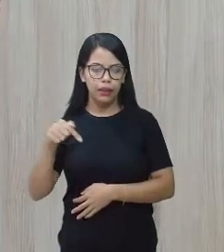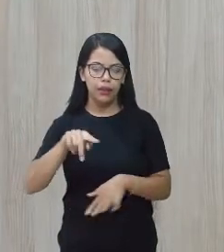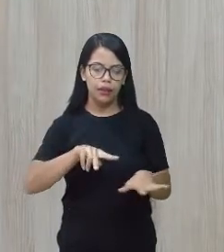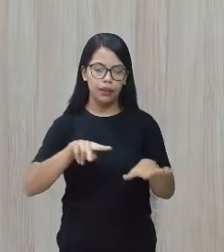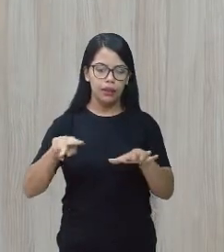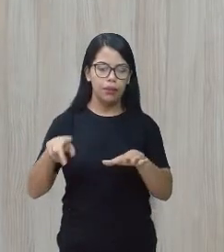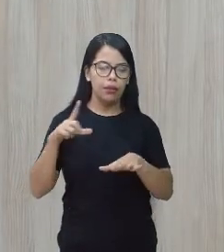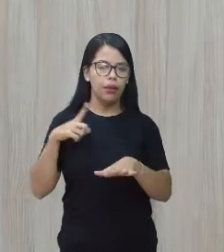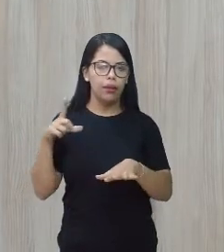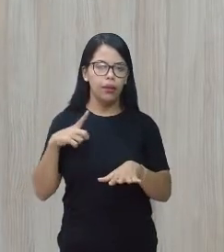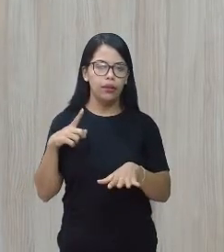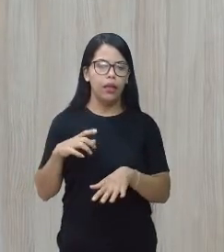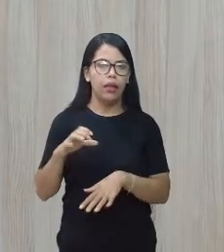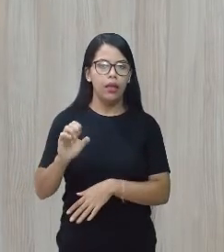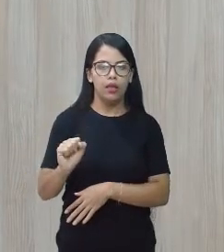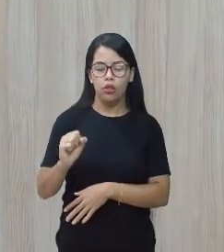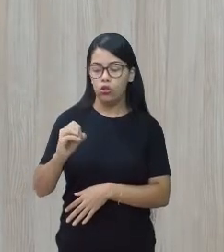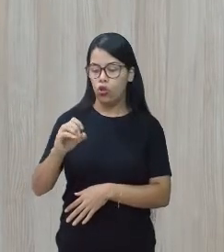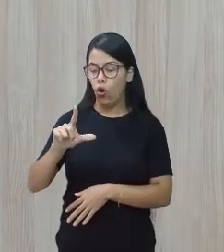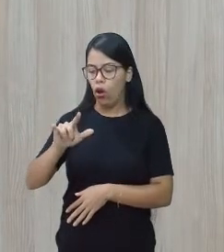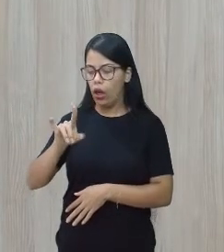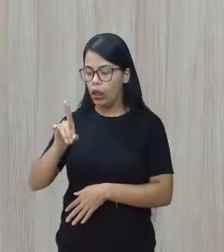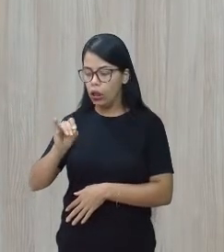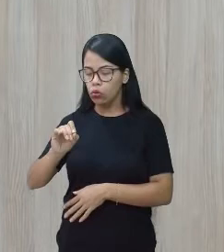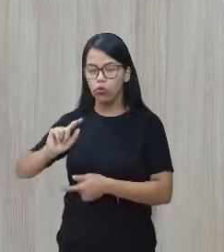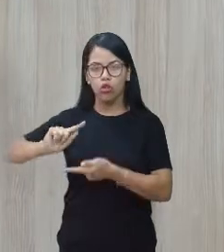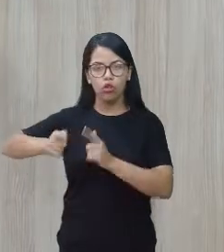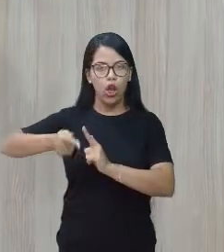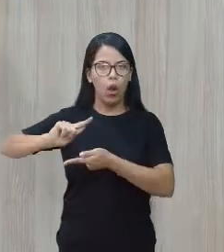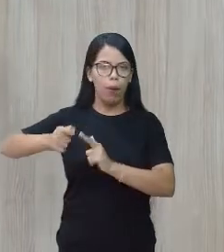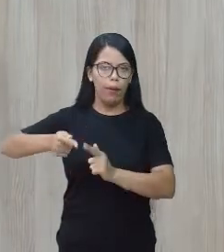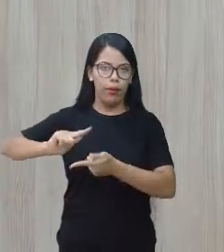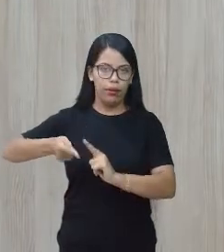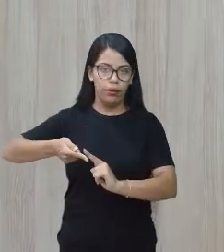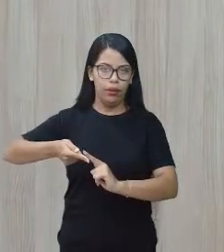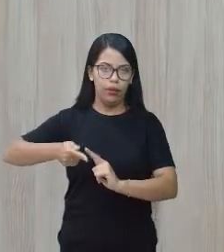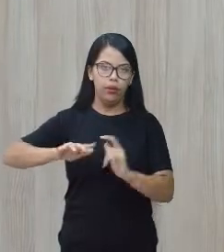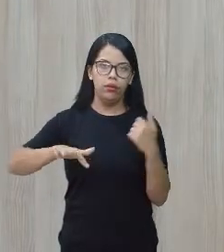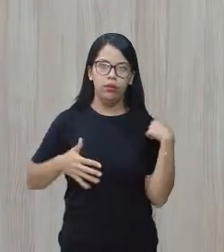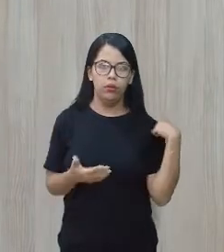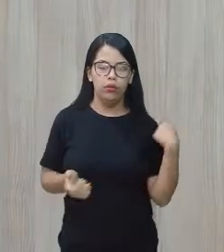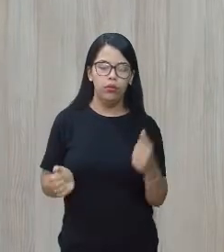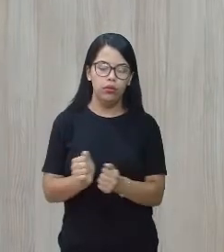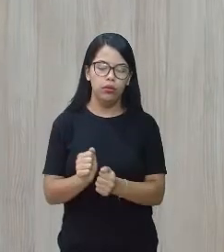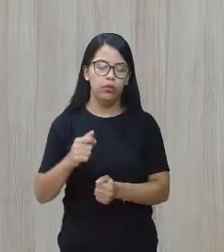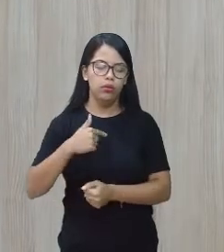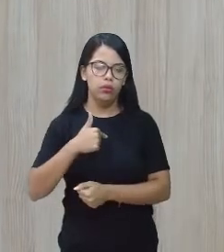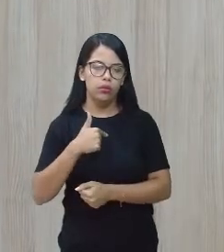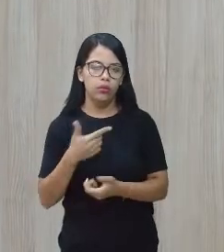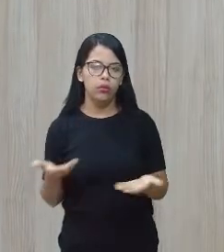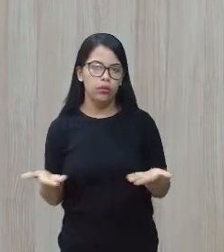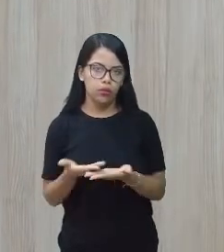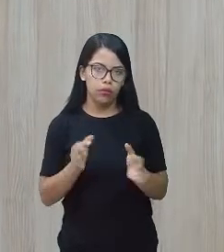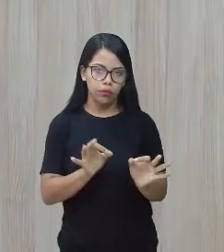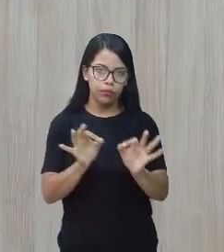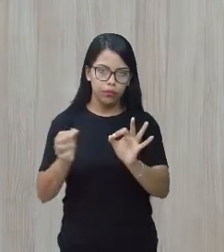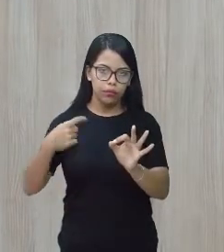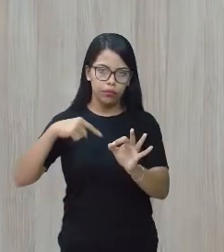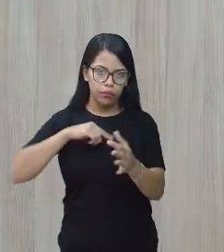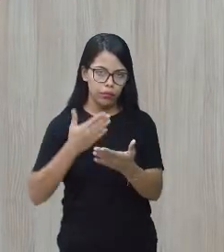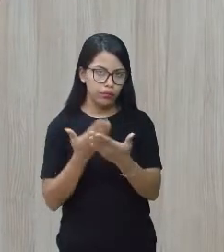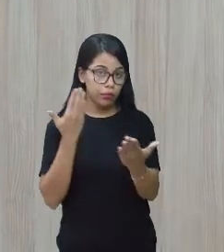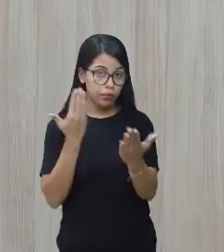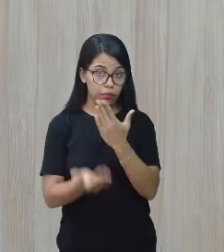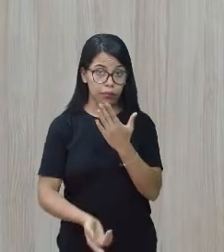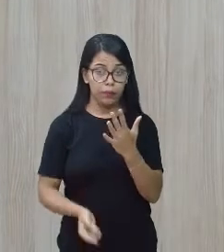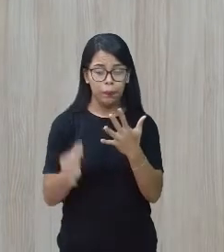envolvendo aí sólidos geométricos, tá bom? Então, fica aqui comigo, acompanha a nossa aula, tá? E não perde nenhum